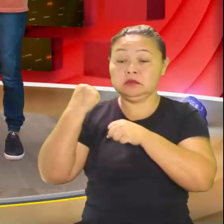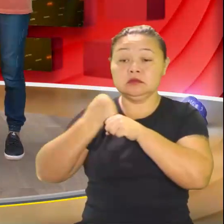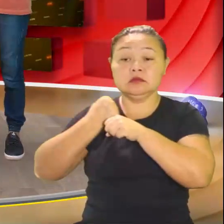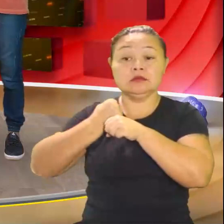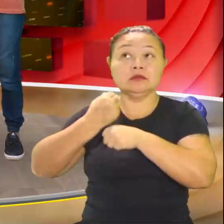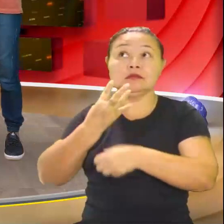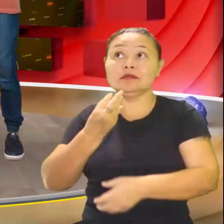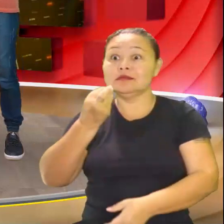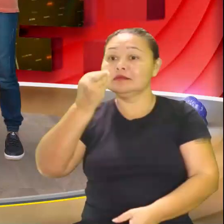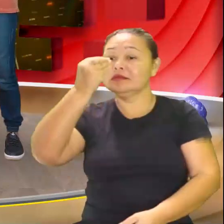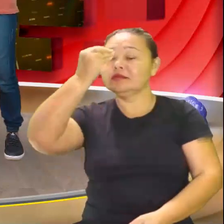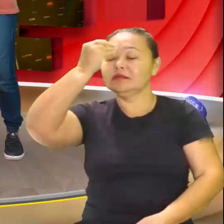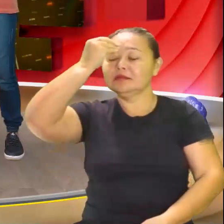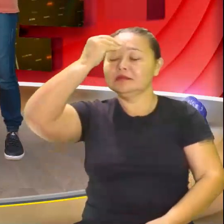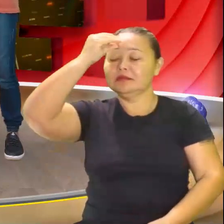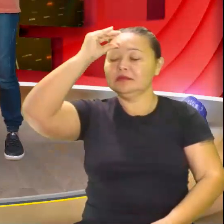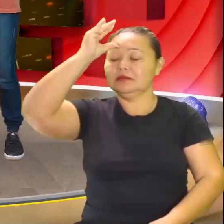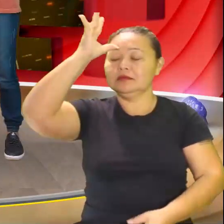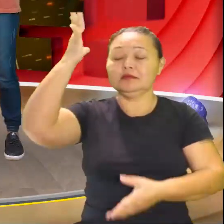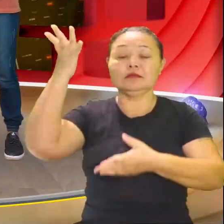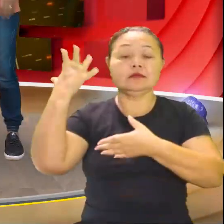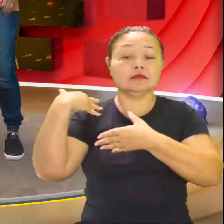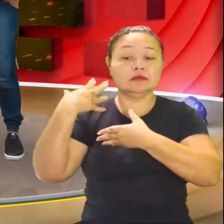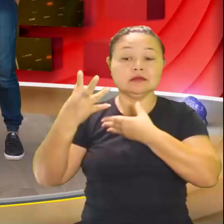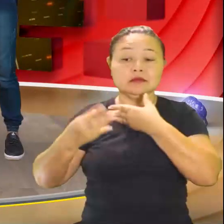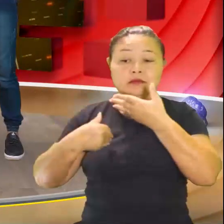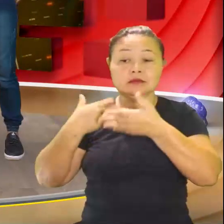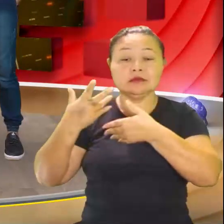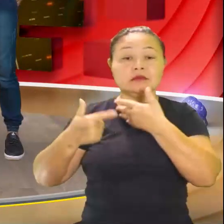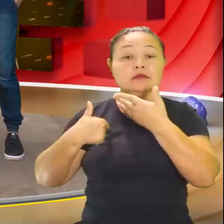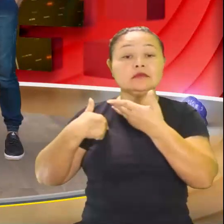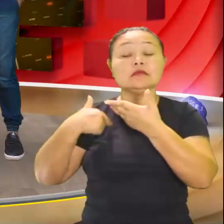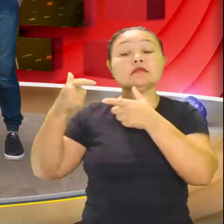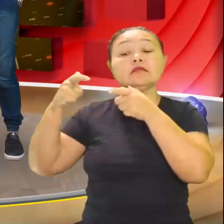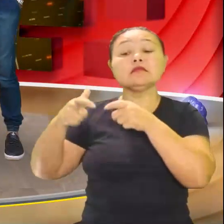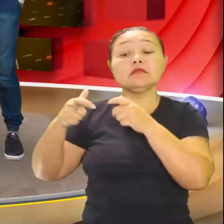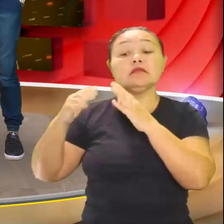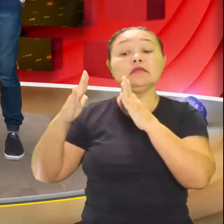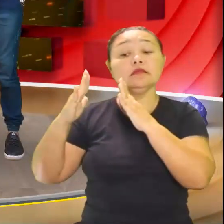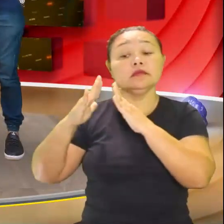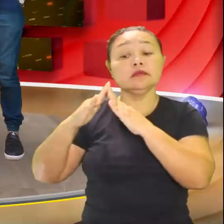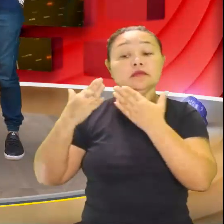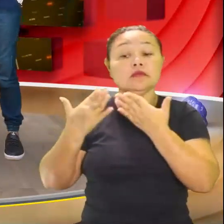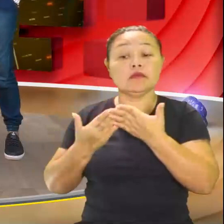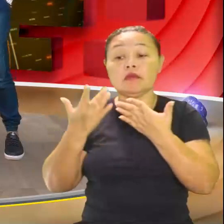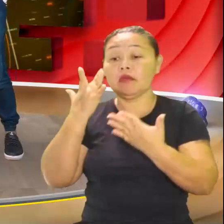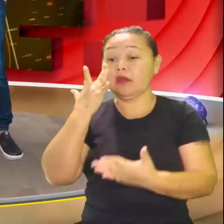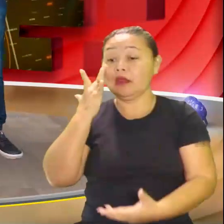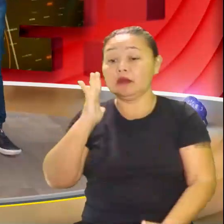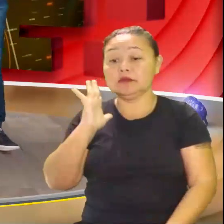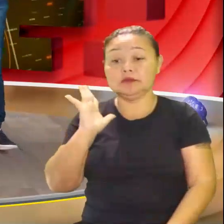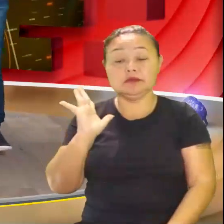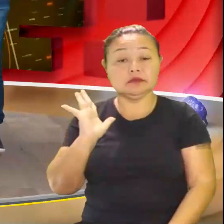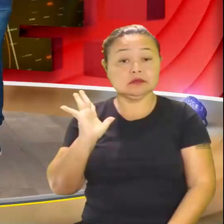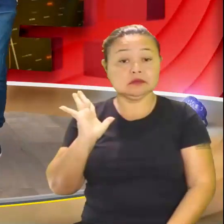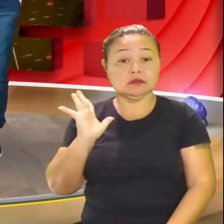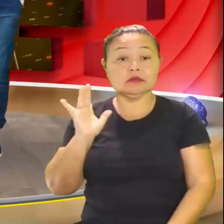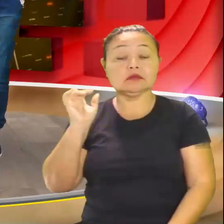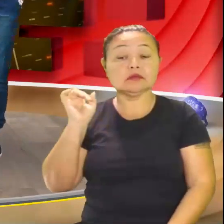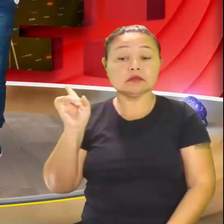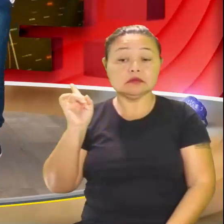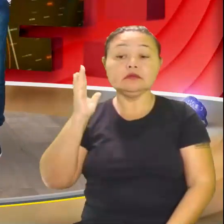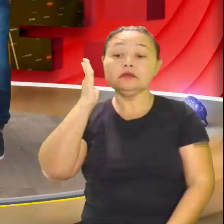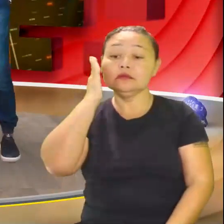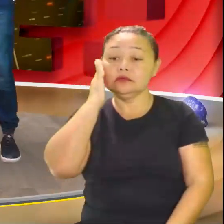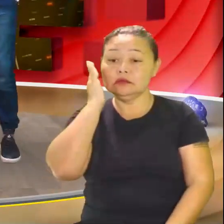Construindo Saberes, né? Construindo Saberes. E onde será que fica essa escola, hein? Eu não sei. Essa escola